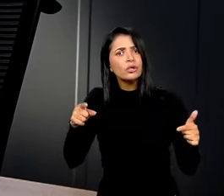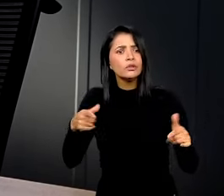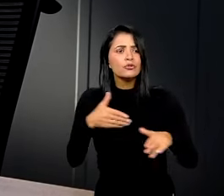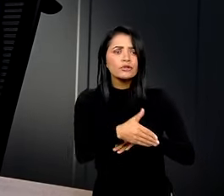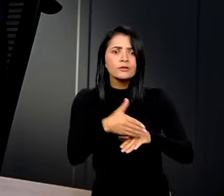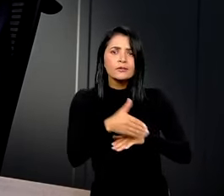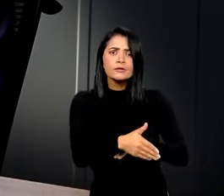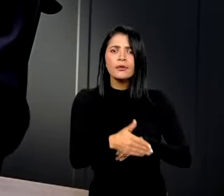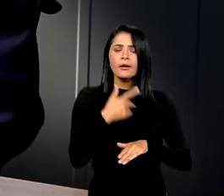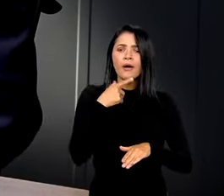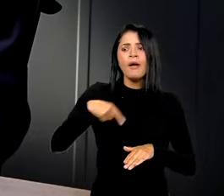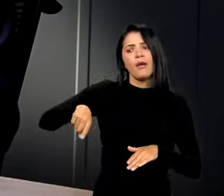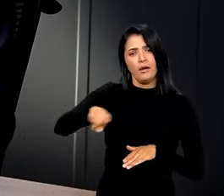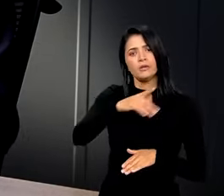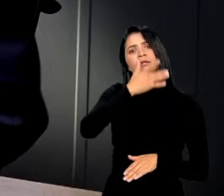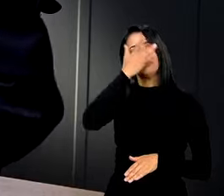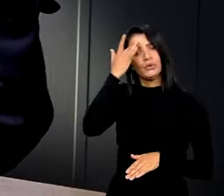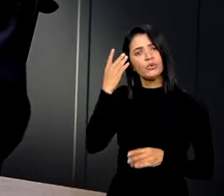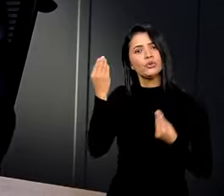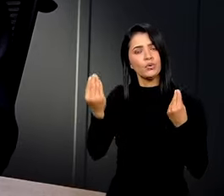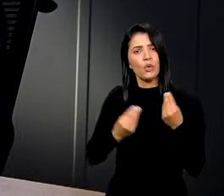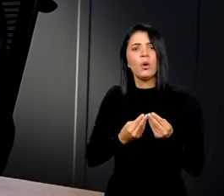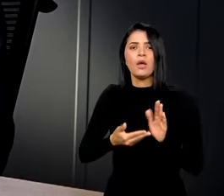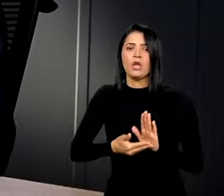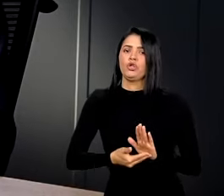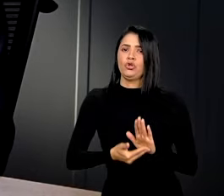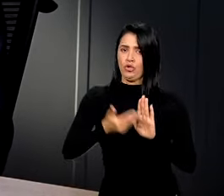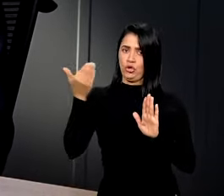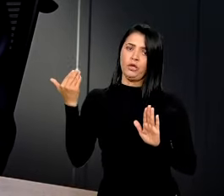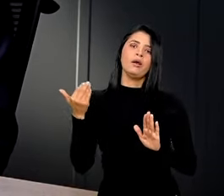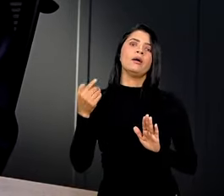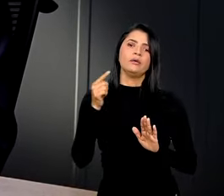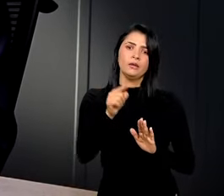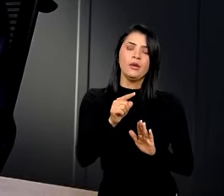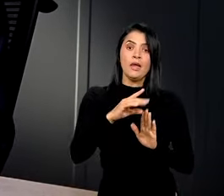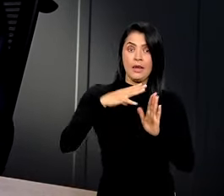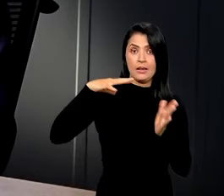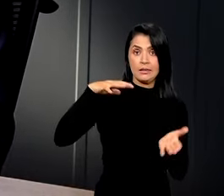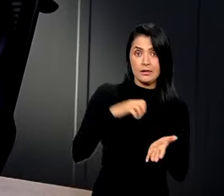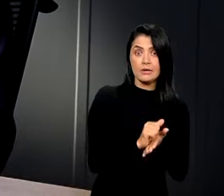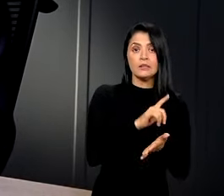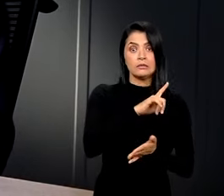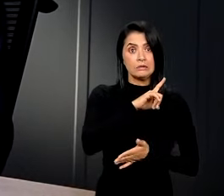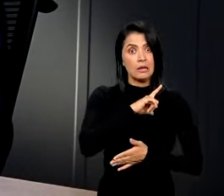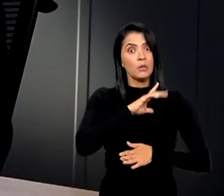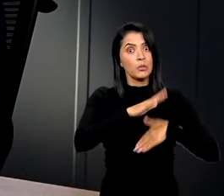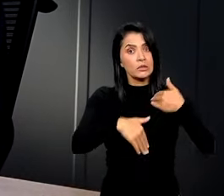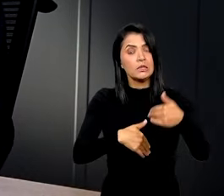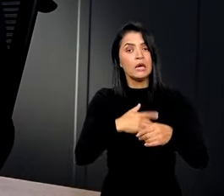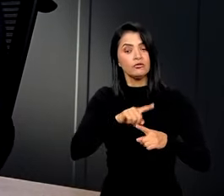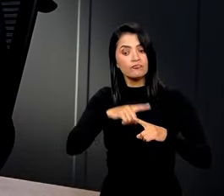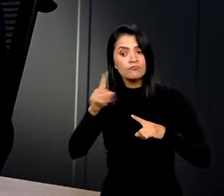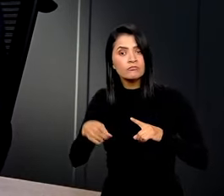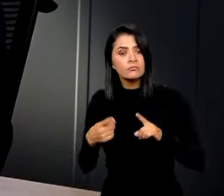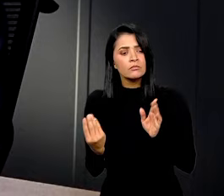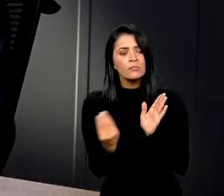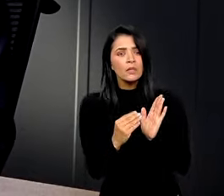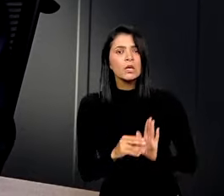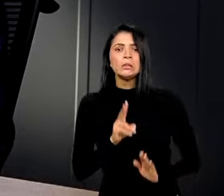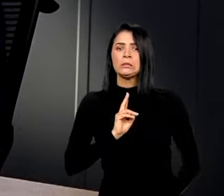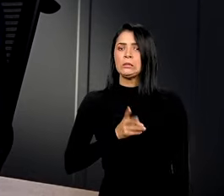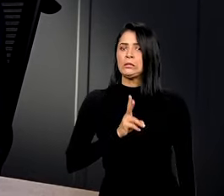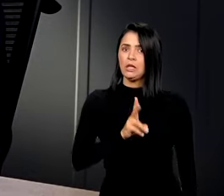acessar um benefício, essas pessoas democraticamente são desligadas. E esse cadastro tem um processo de